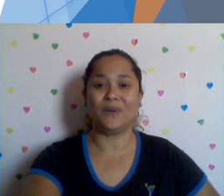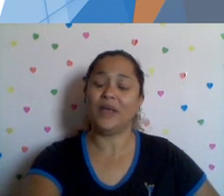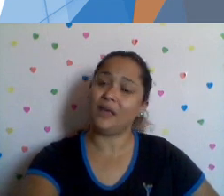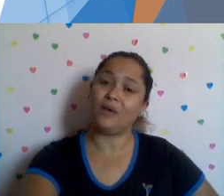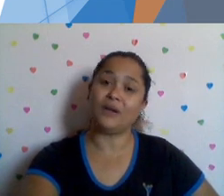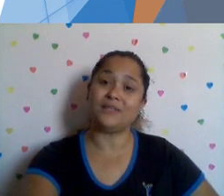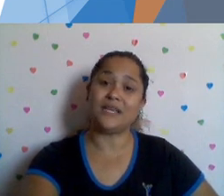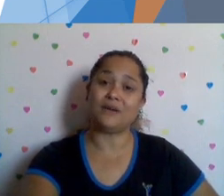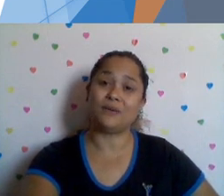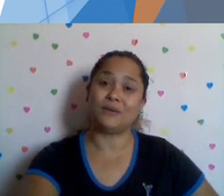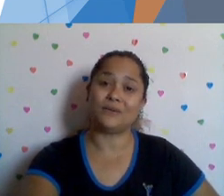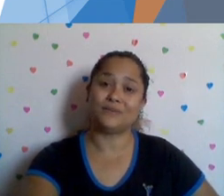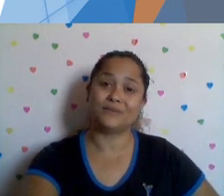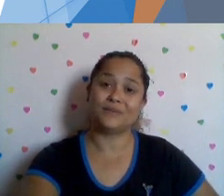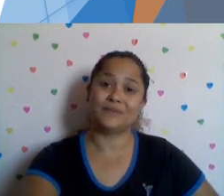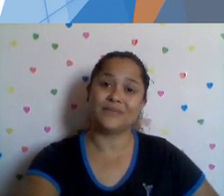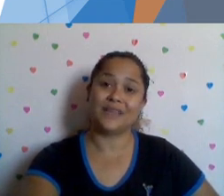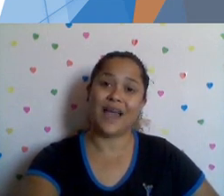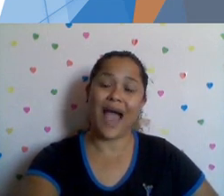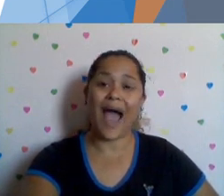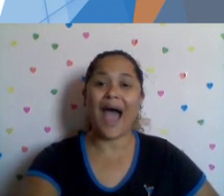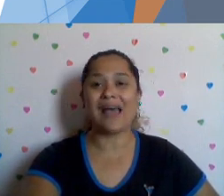círculo. E que cor é o círculo?